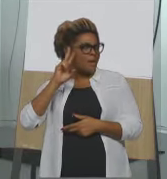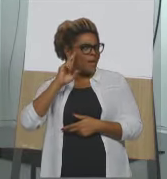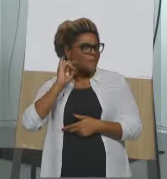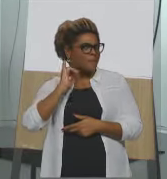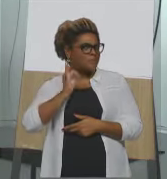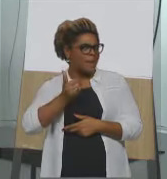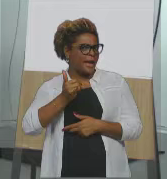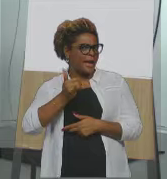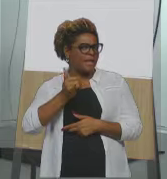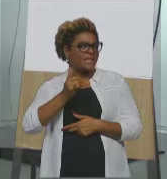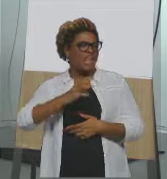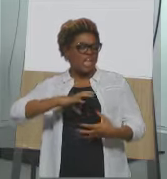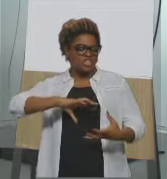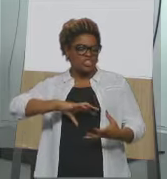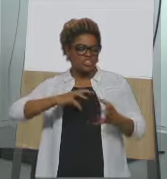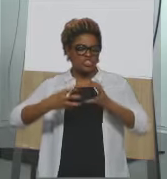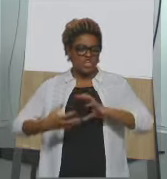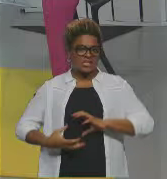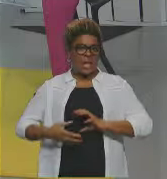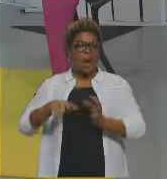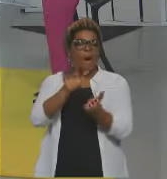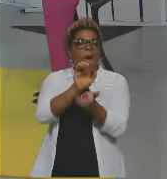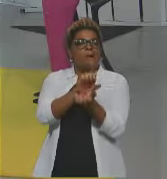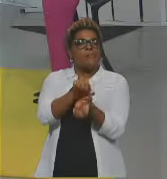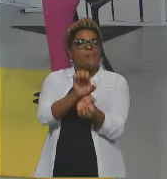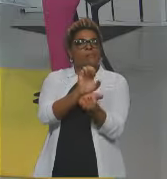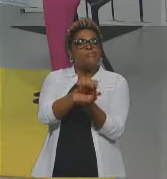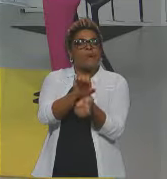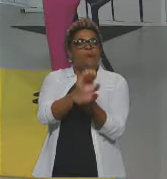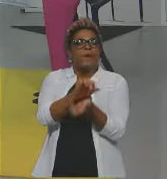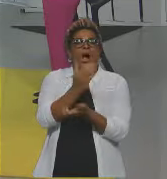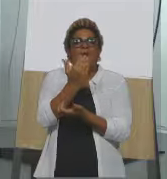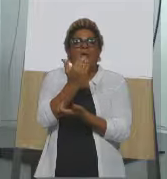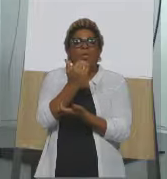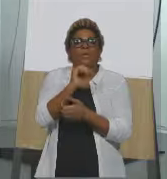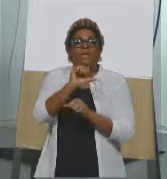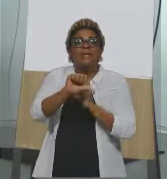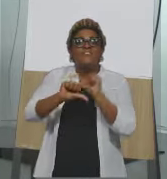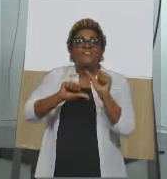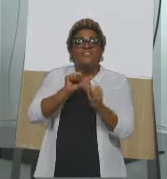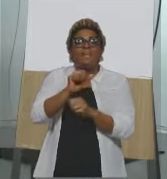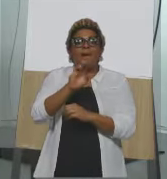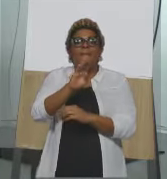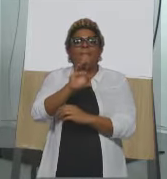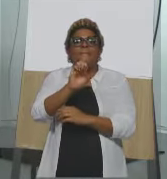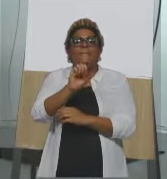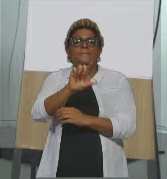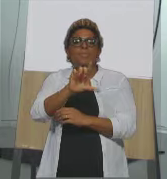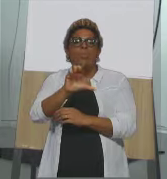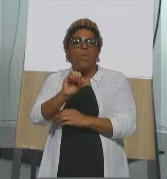esse alimento passa a ser chamado bolo alimentar depois que é mastigado, você engole, que a gente vai falar